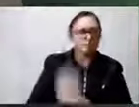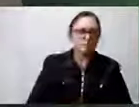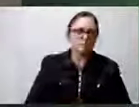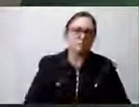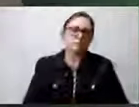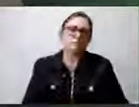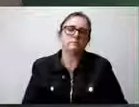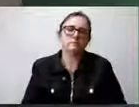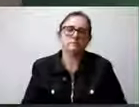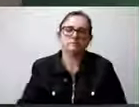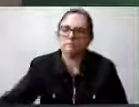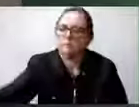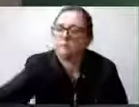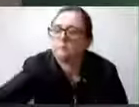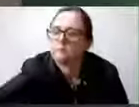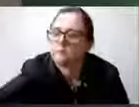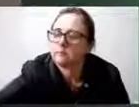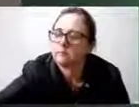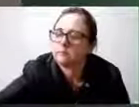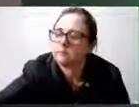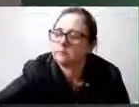da intubação?